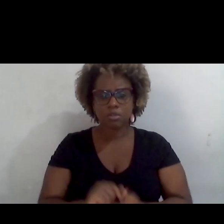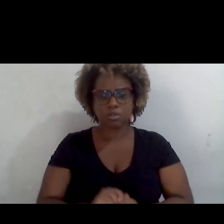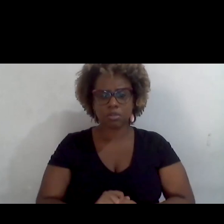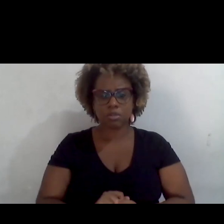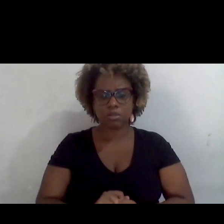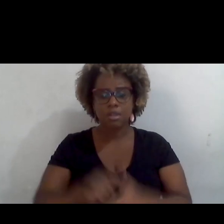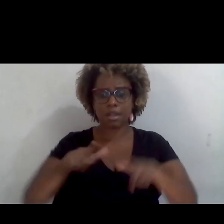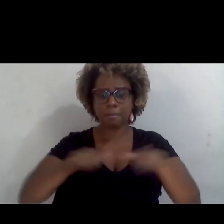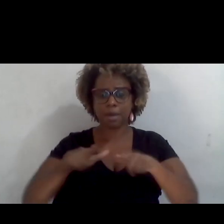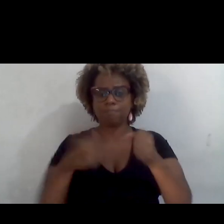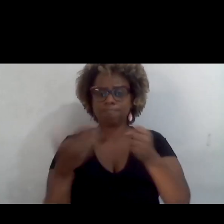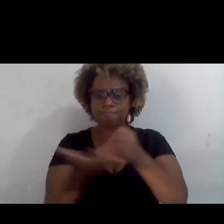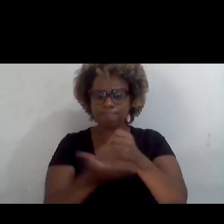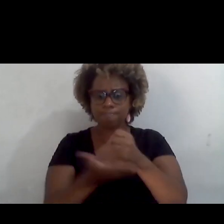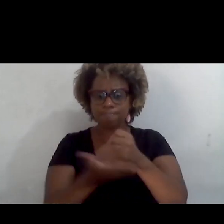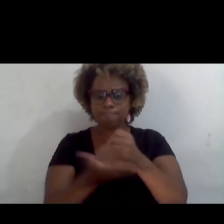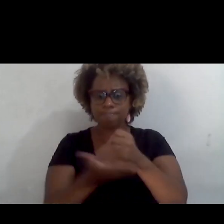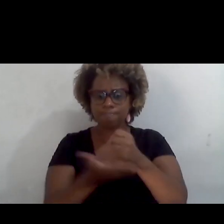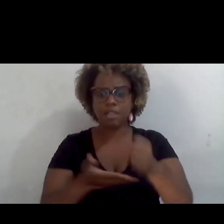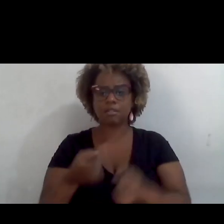base que eu tenho um certo receio que fique